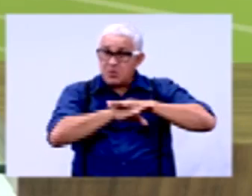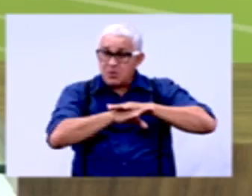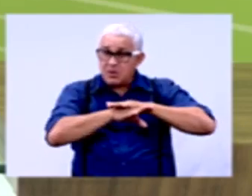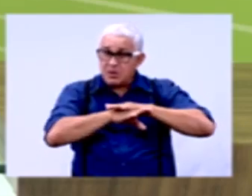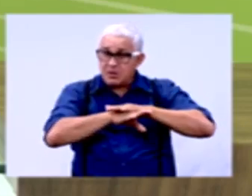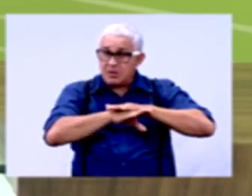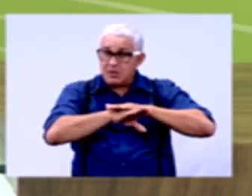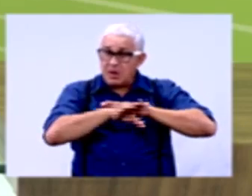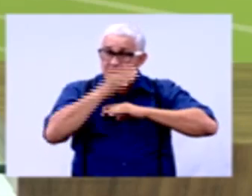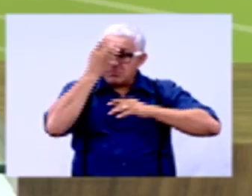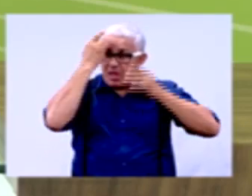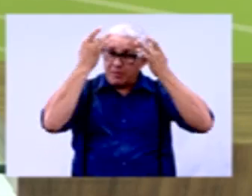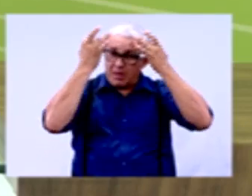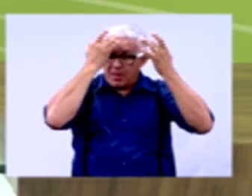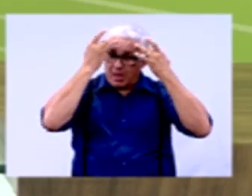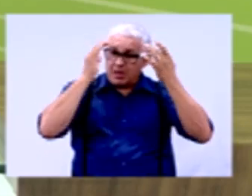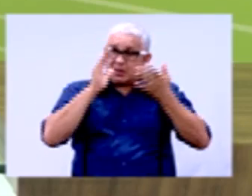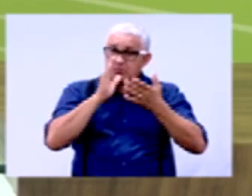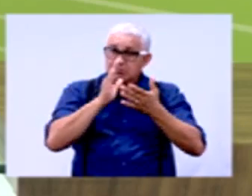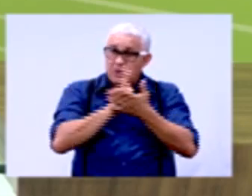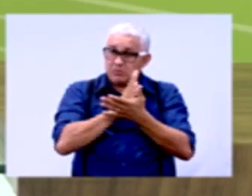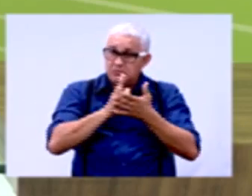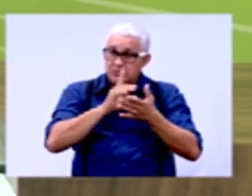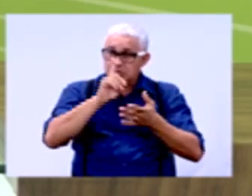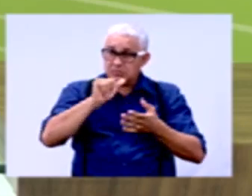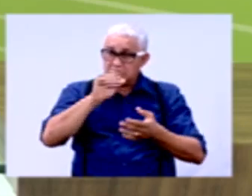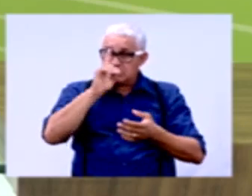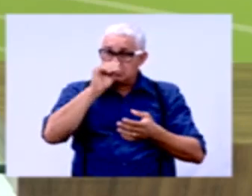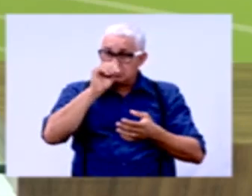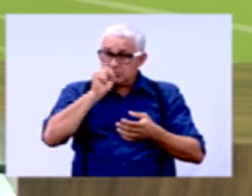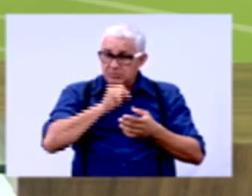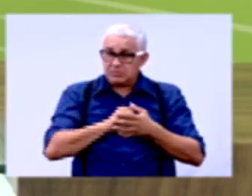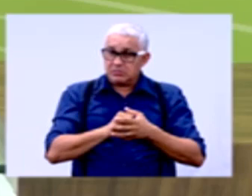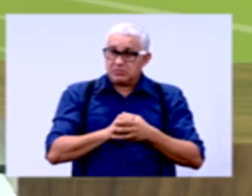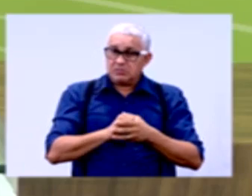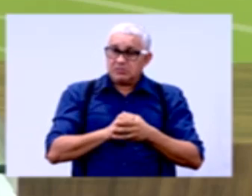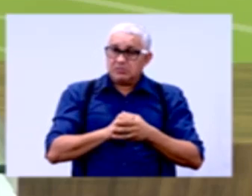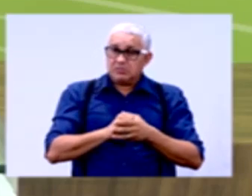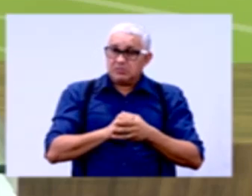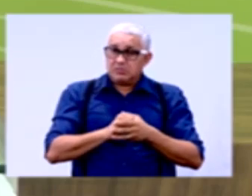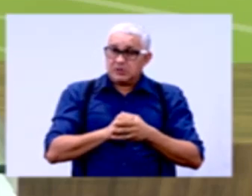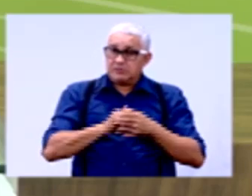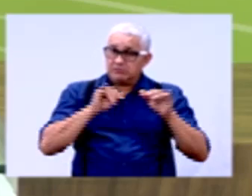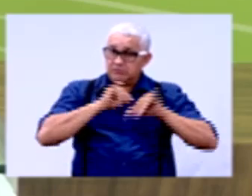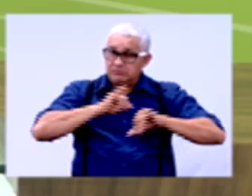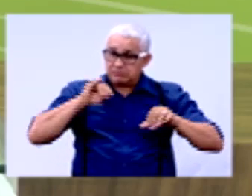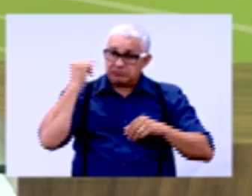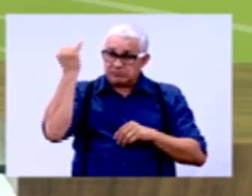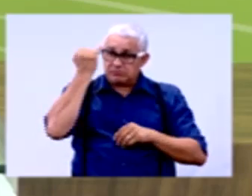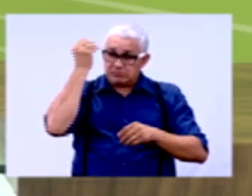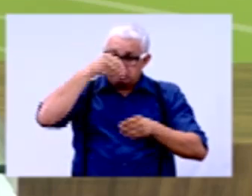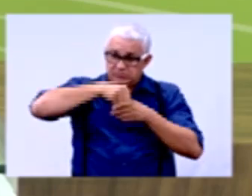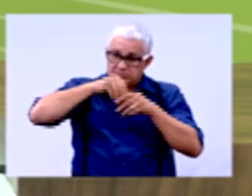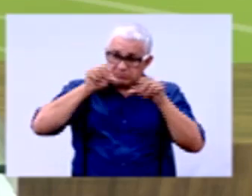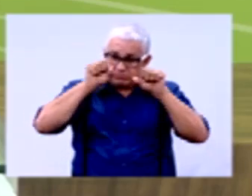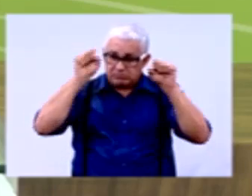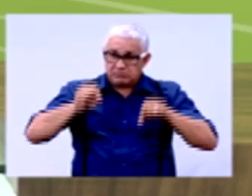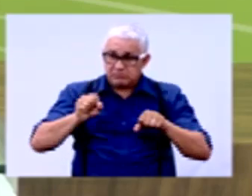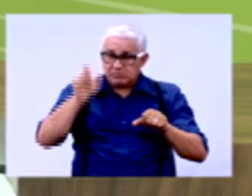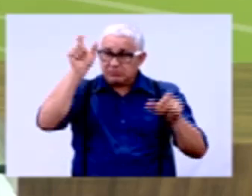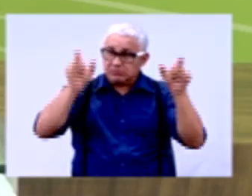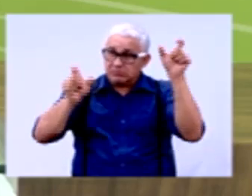algum dado, alguma informação relevante ao sistema, relevante aos